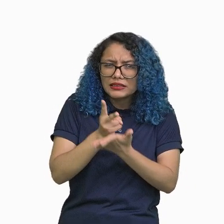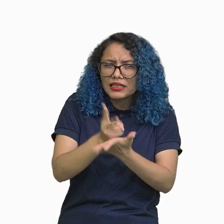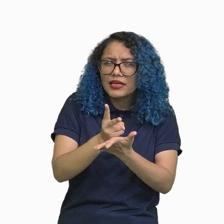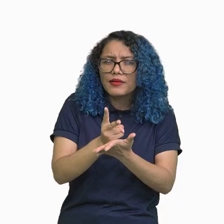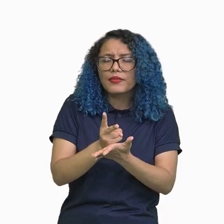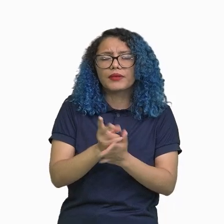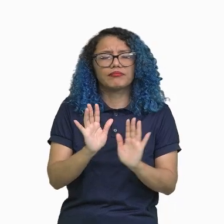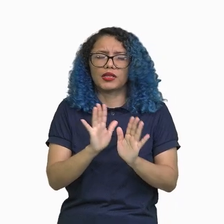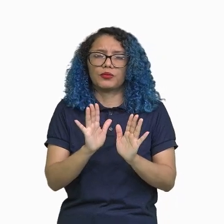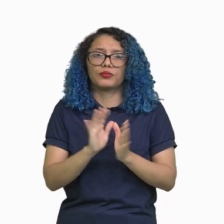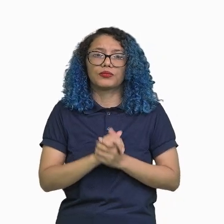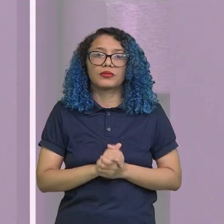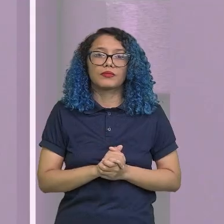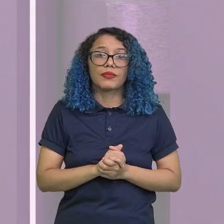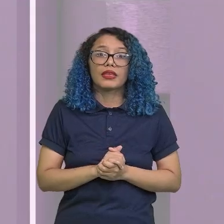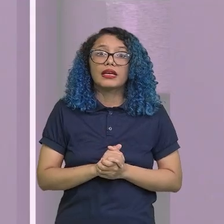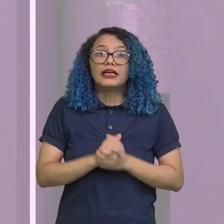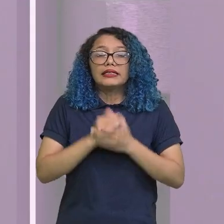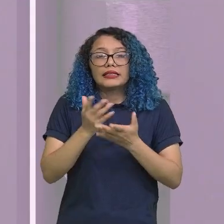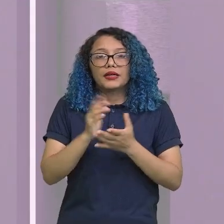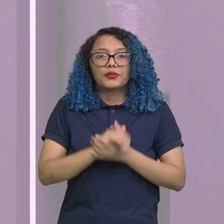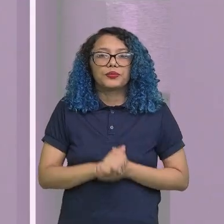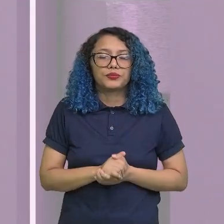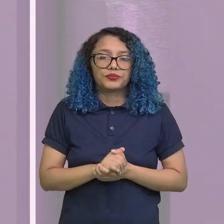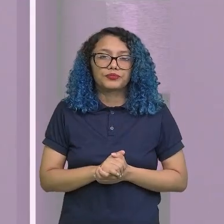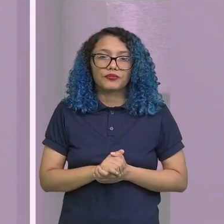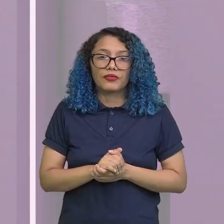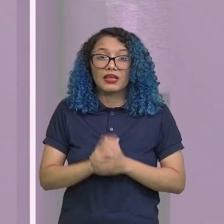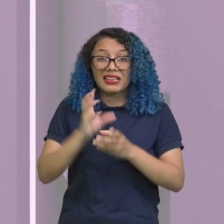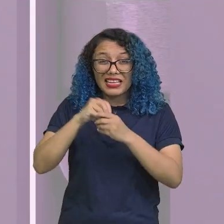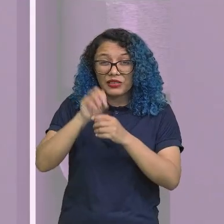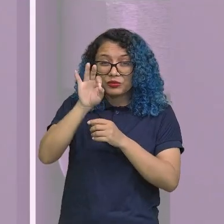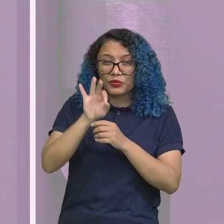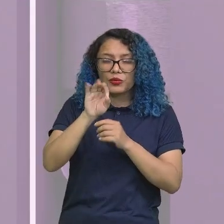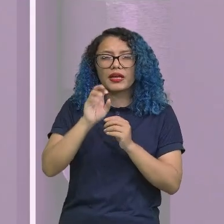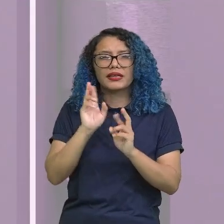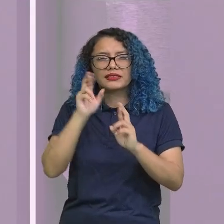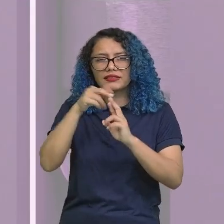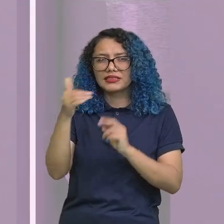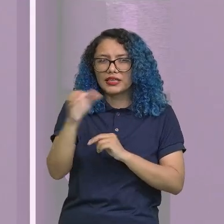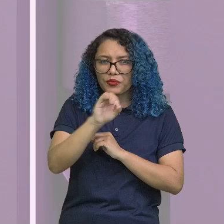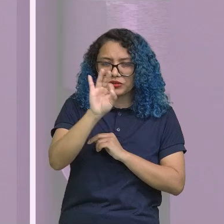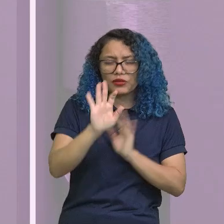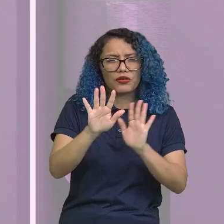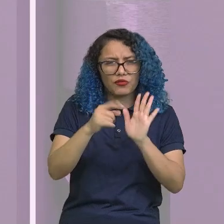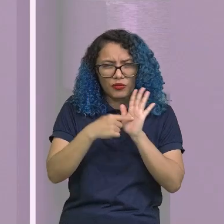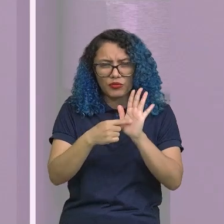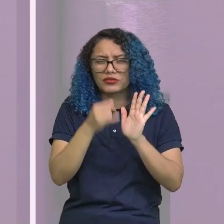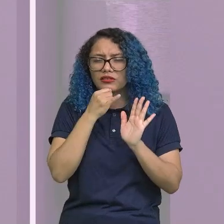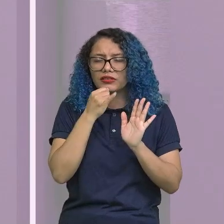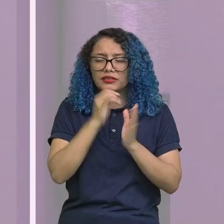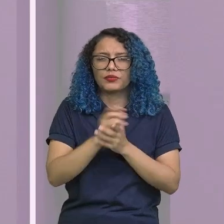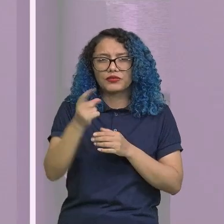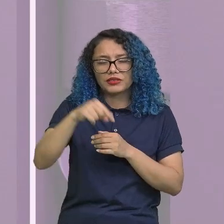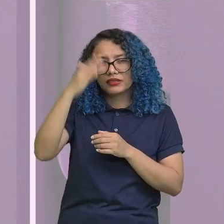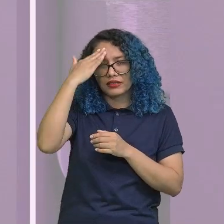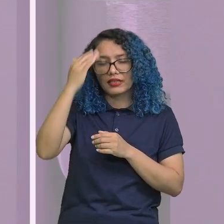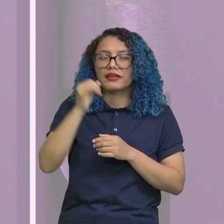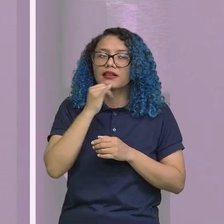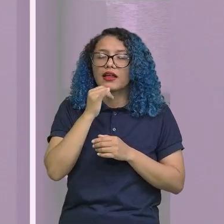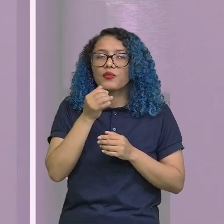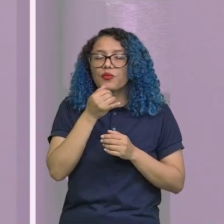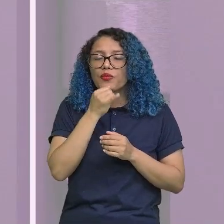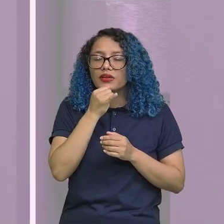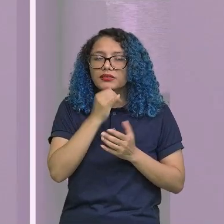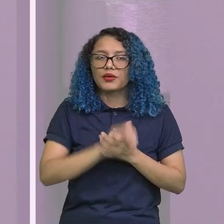todo? Não. O todo aí caracterizado na porcentagem é o 100%. Um exemplo clássico para você entender, não é? Agora,